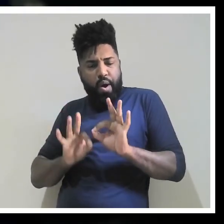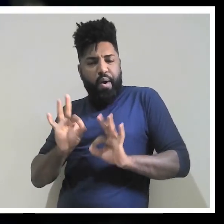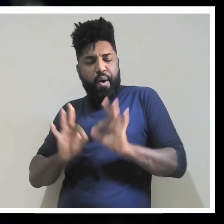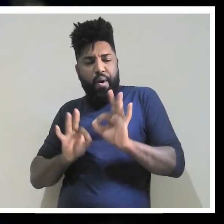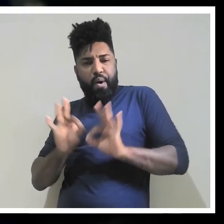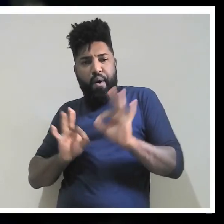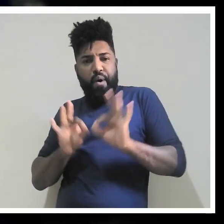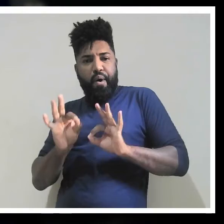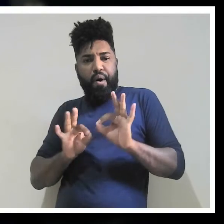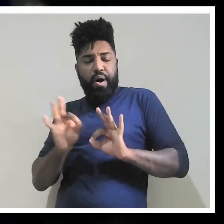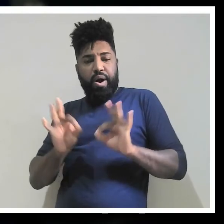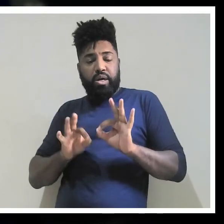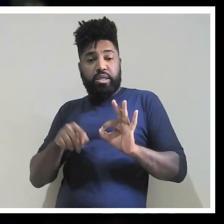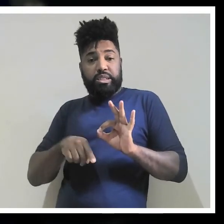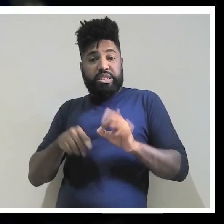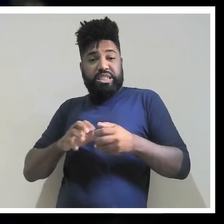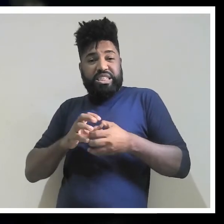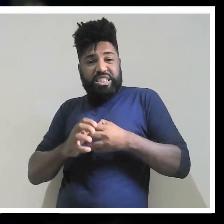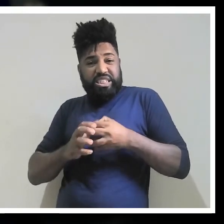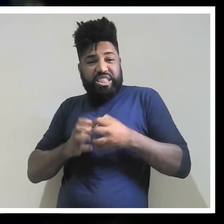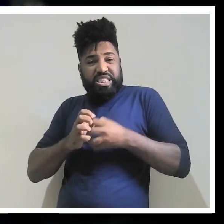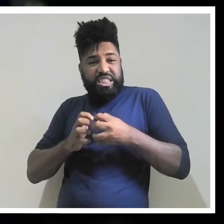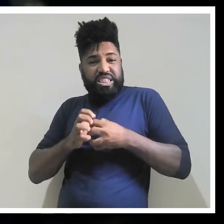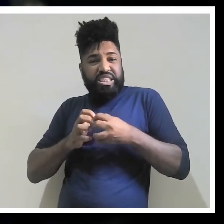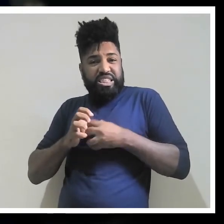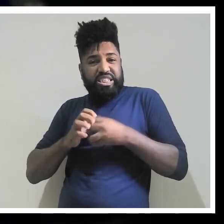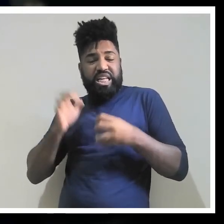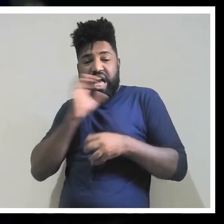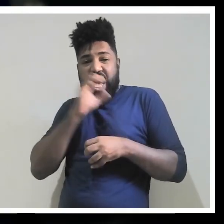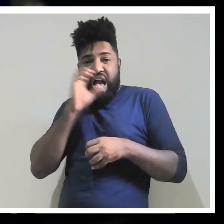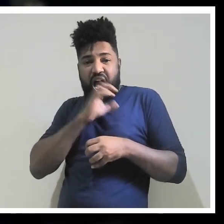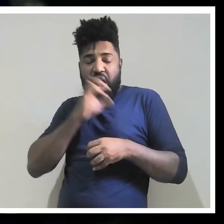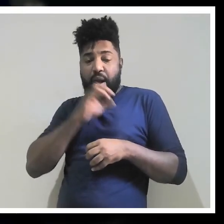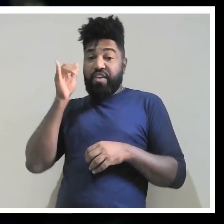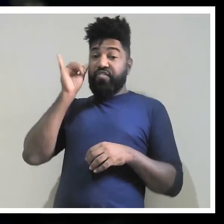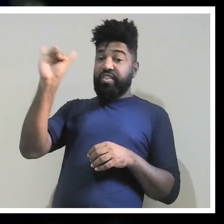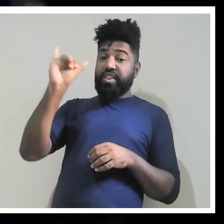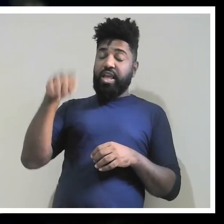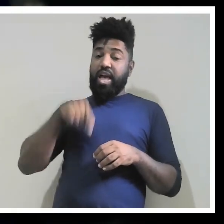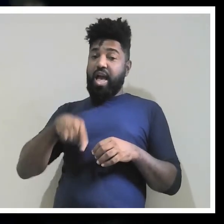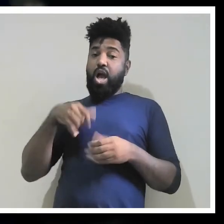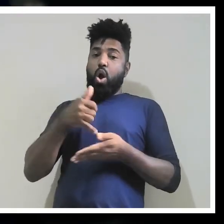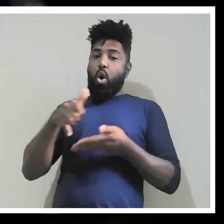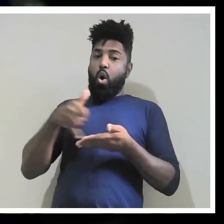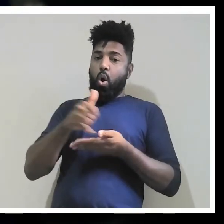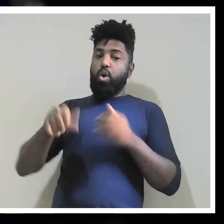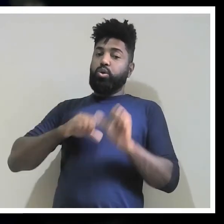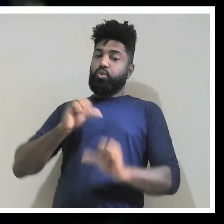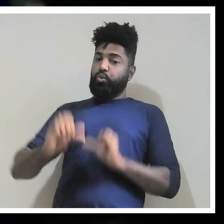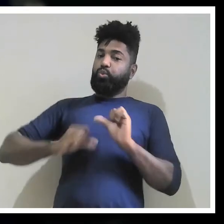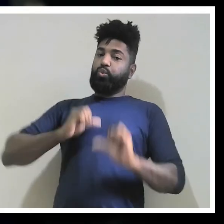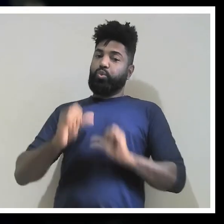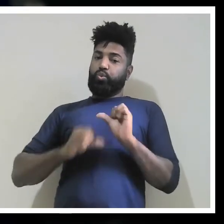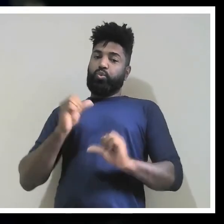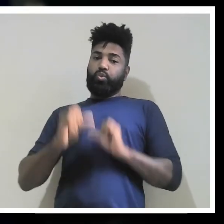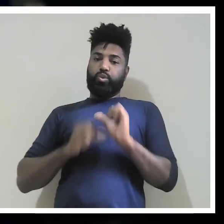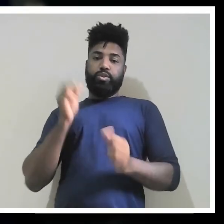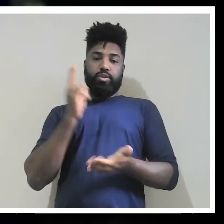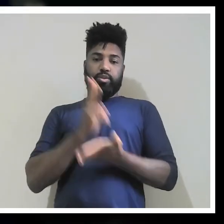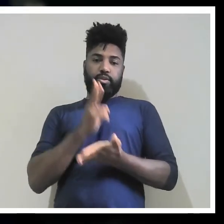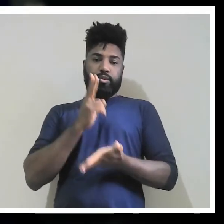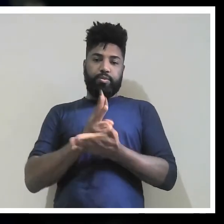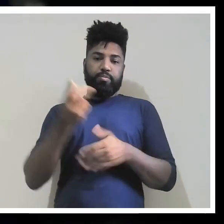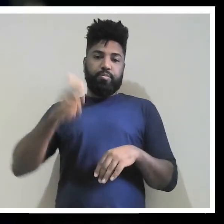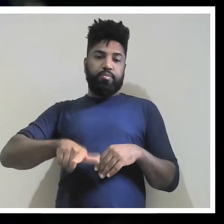desgaste prematuro de uma bomba dessas, o ideal é você ir trocando o óleo dela periodicamente. Assim que você verificar nesse visor que ele